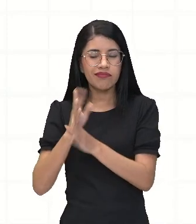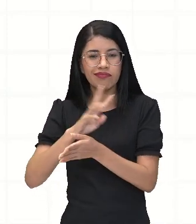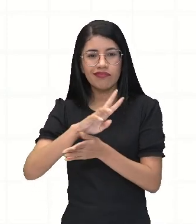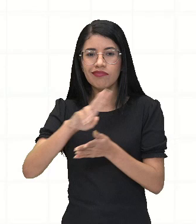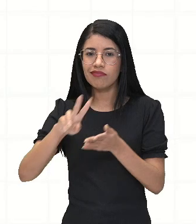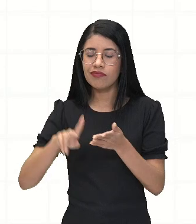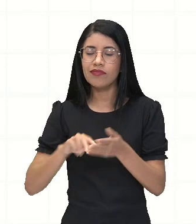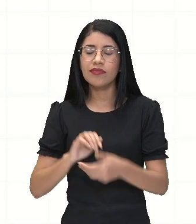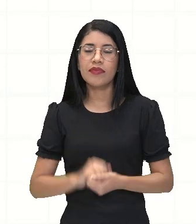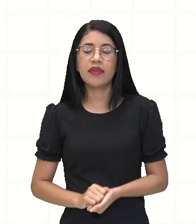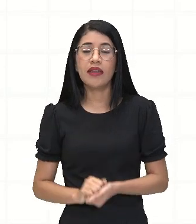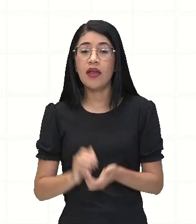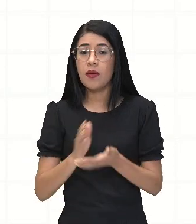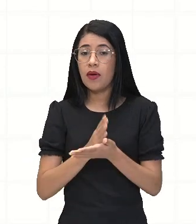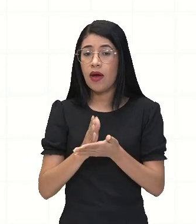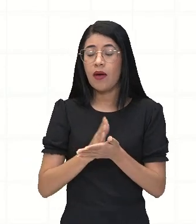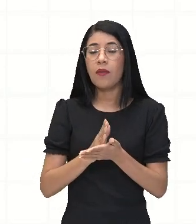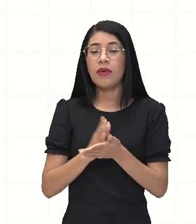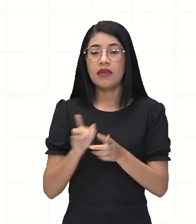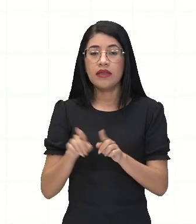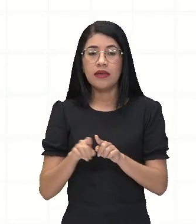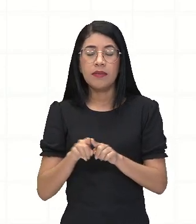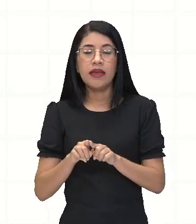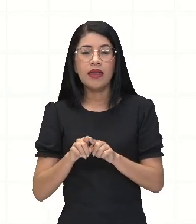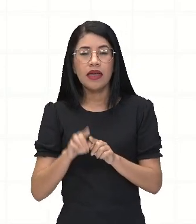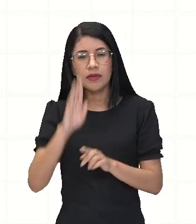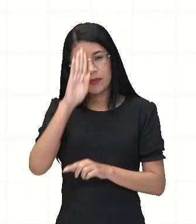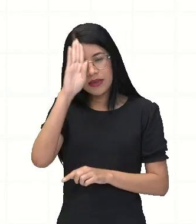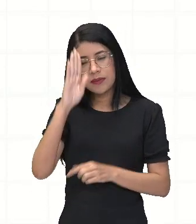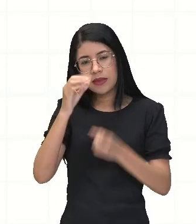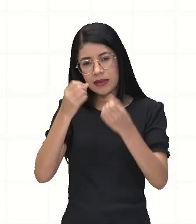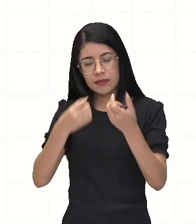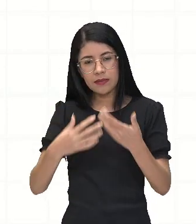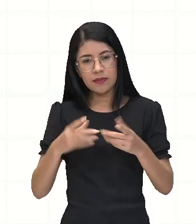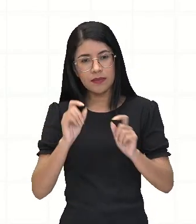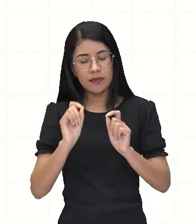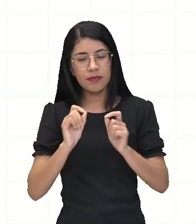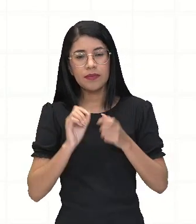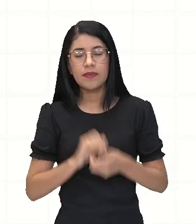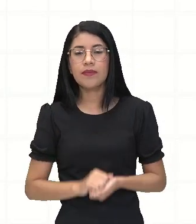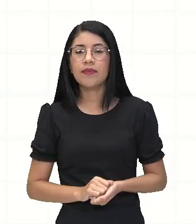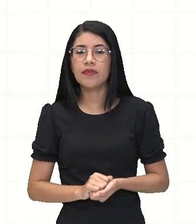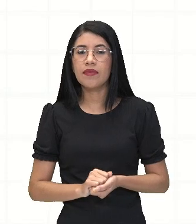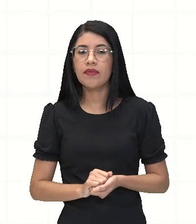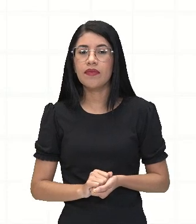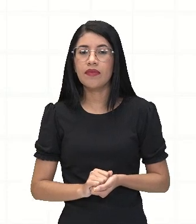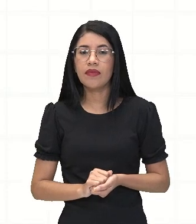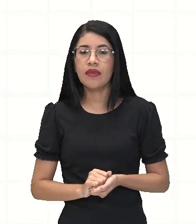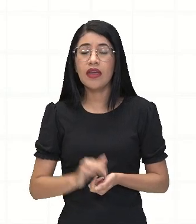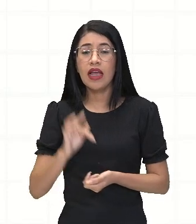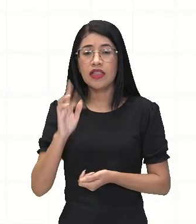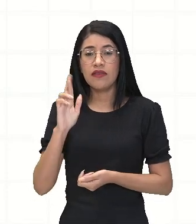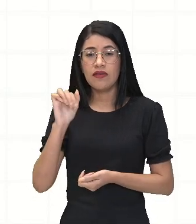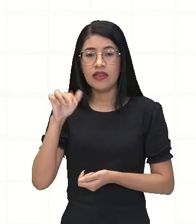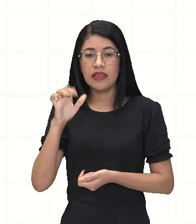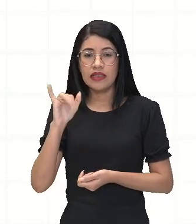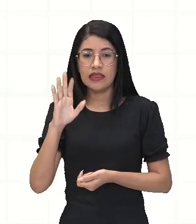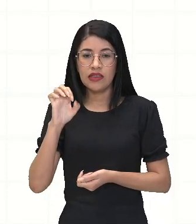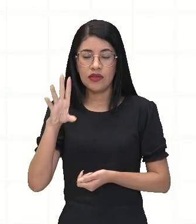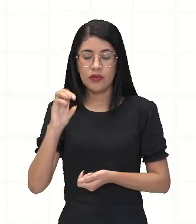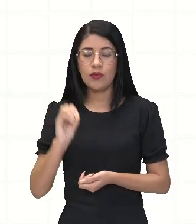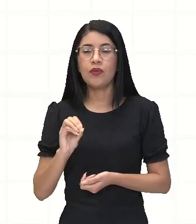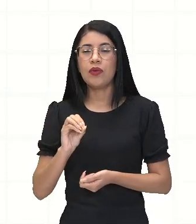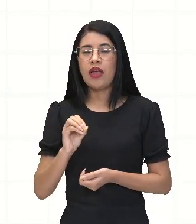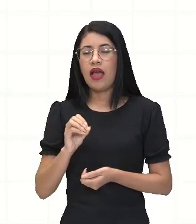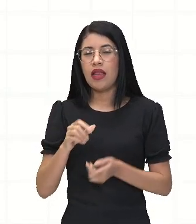algumas expedições e as mais significativas que a gente pode citar, vai ser a expedição de Francisco de Orellana, ali